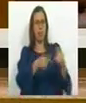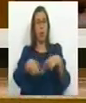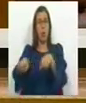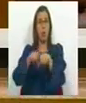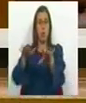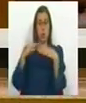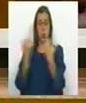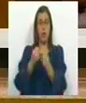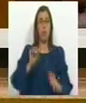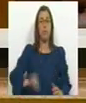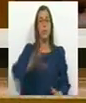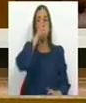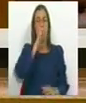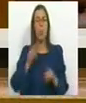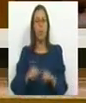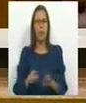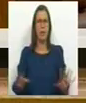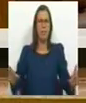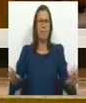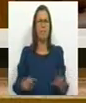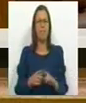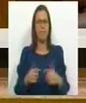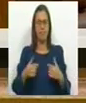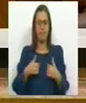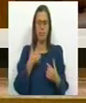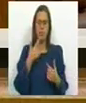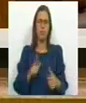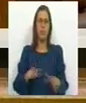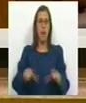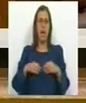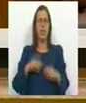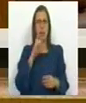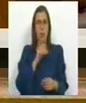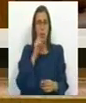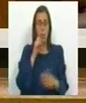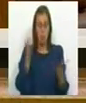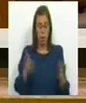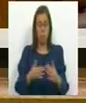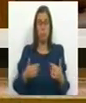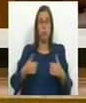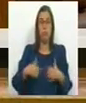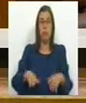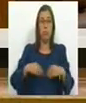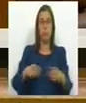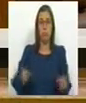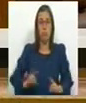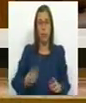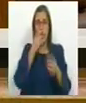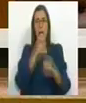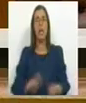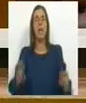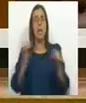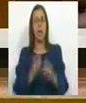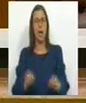política social do Governo, isso é que nós não podemos aceitar. Nem nós, nem